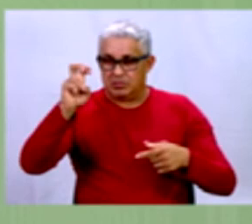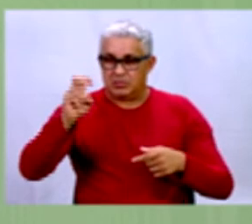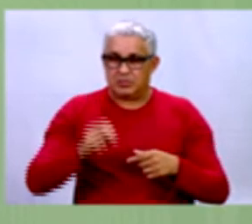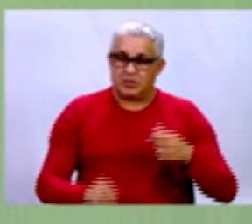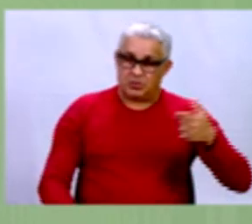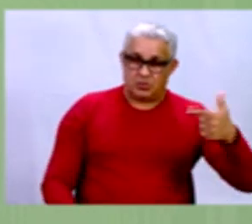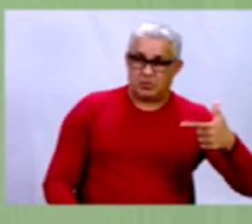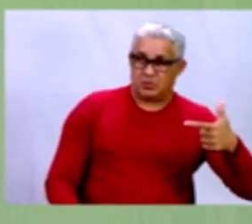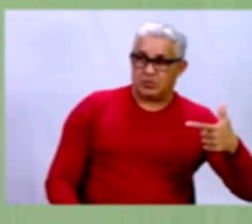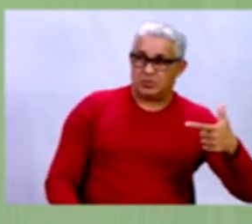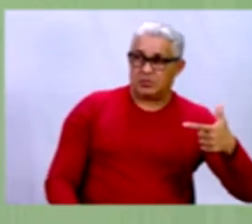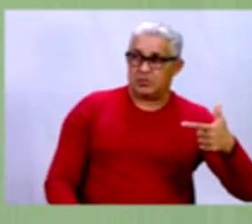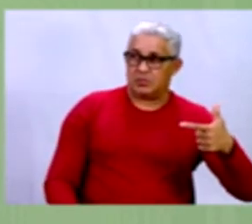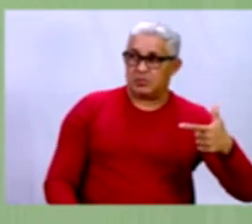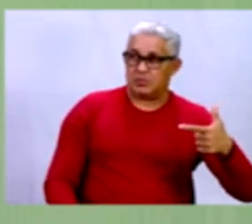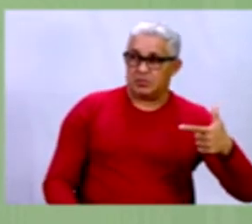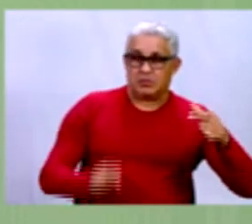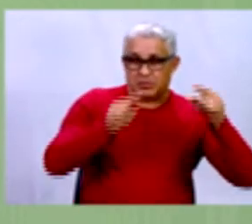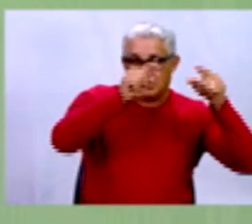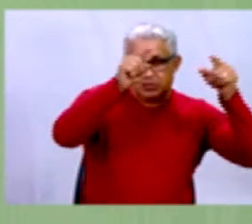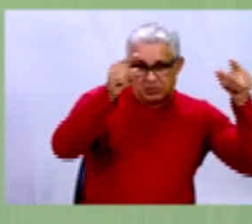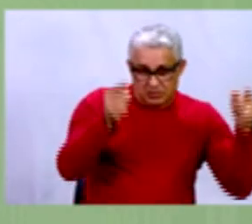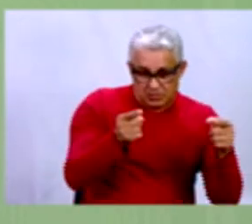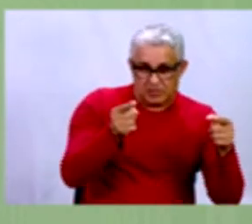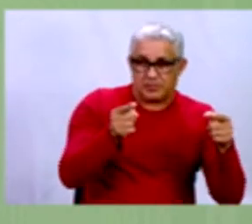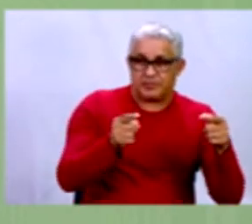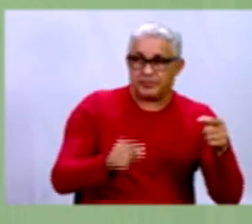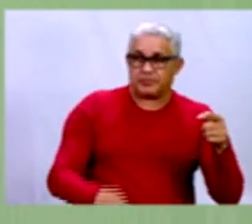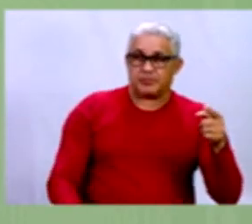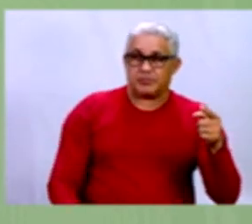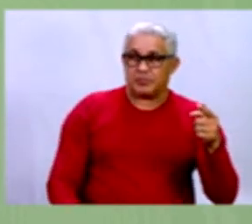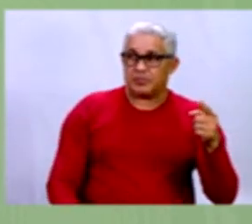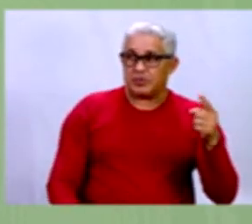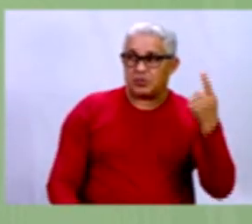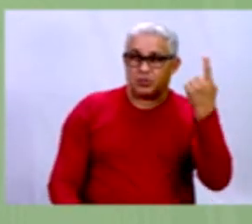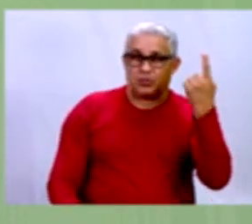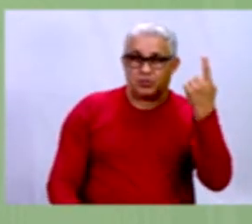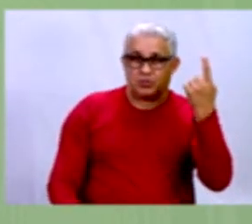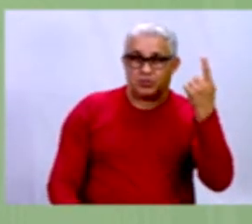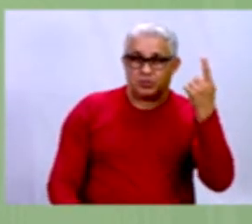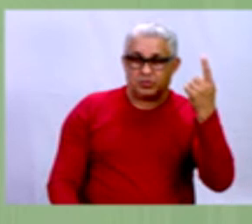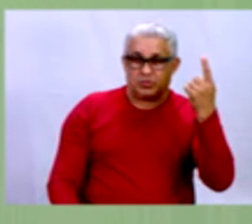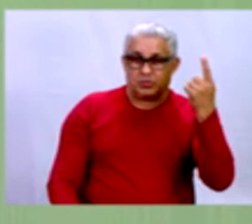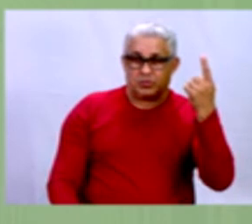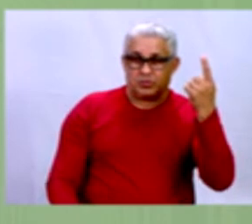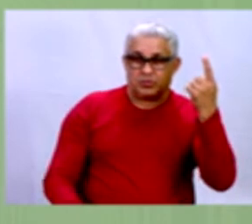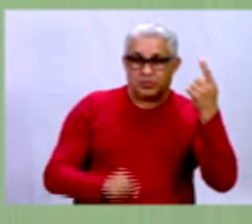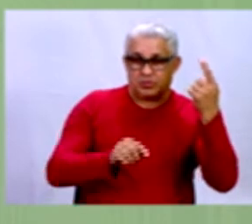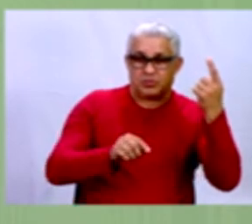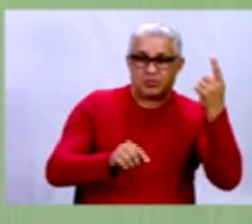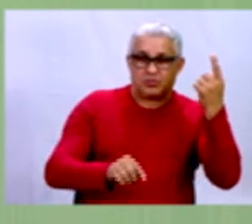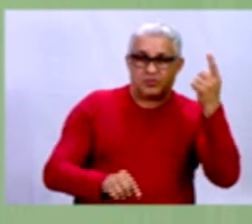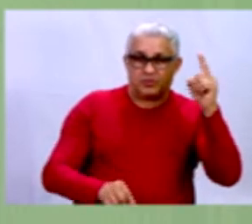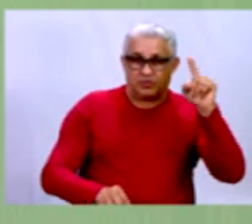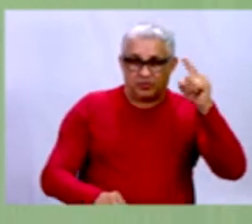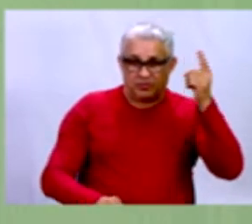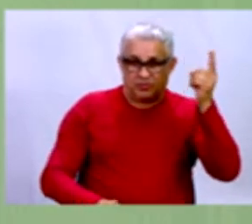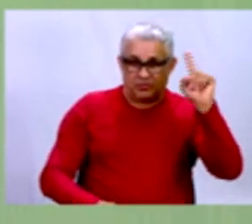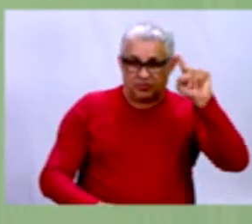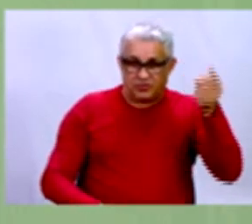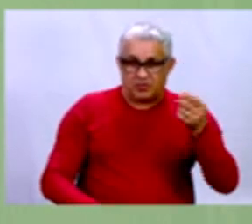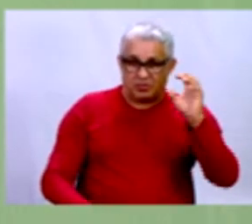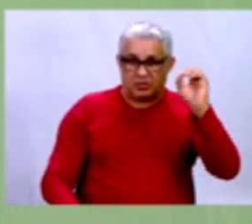Segundo passo, resolver o que está no parênteses aqui. Quando a gente faz 1,0085